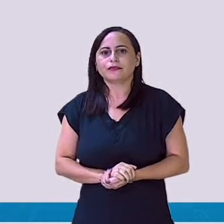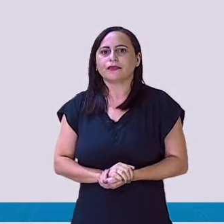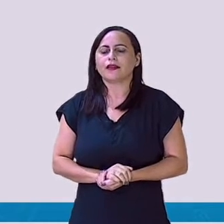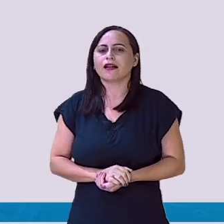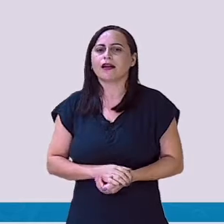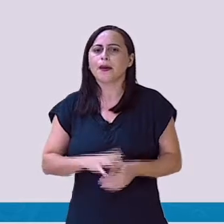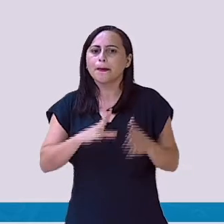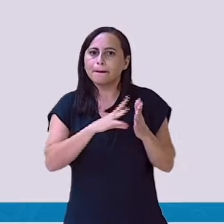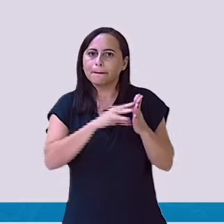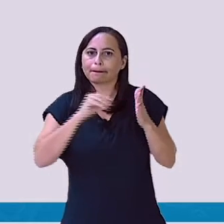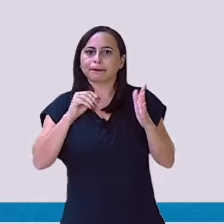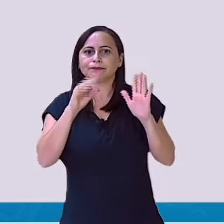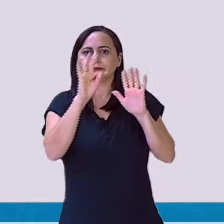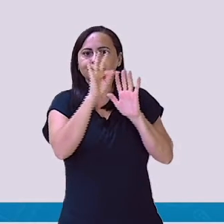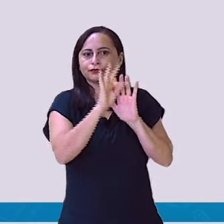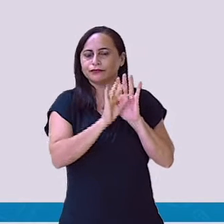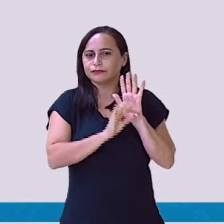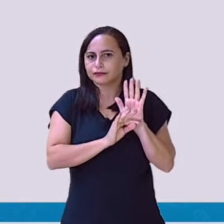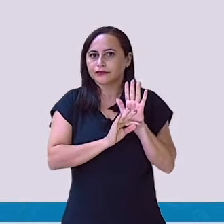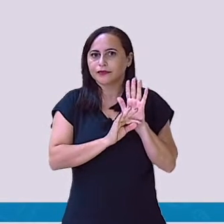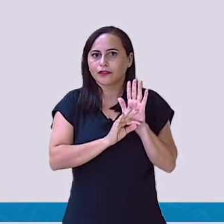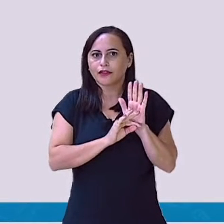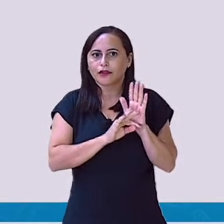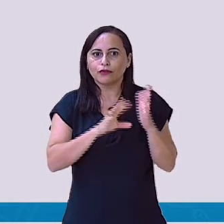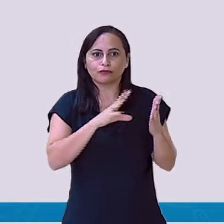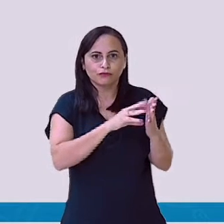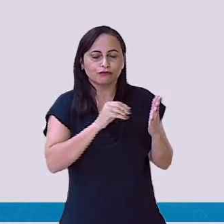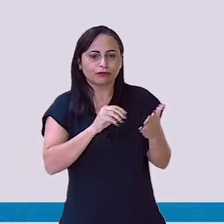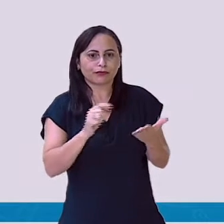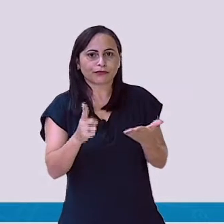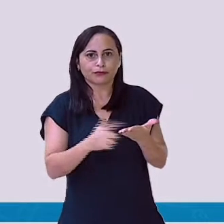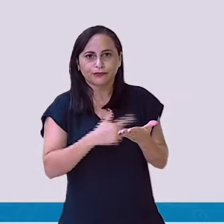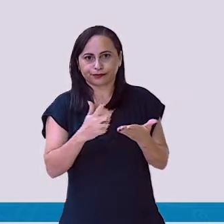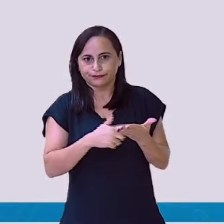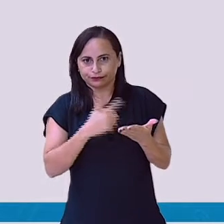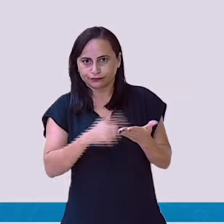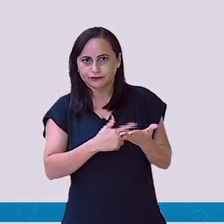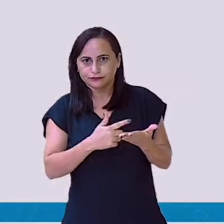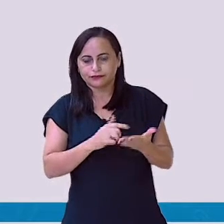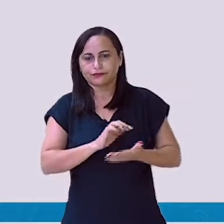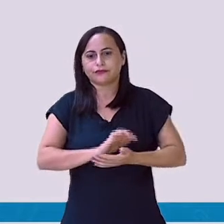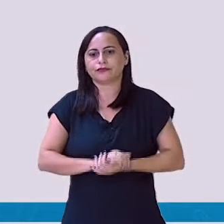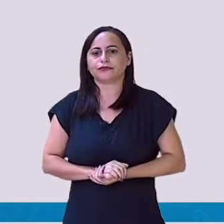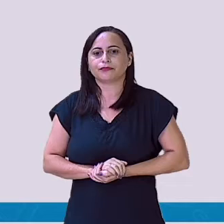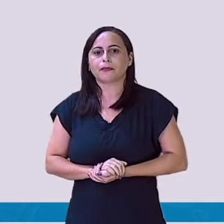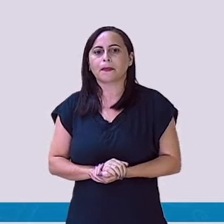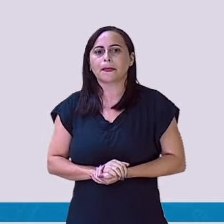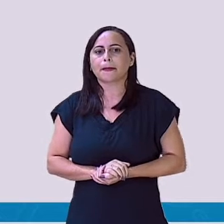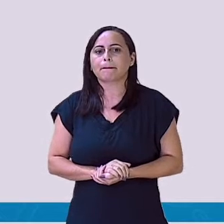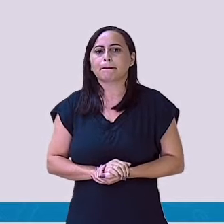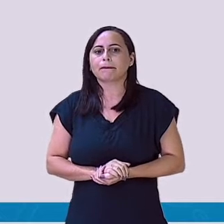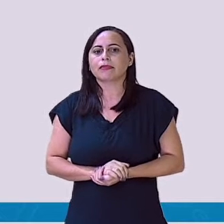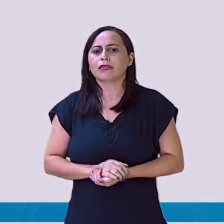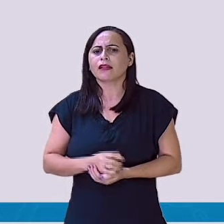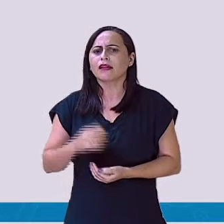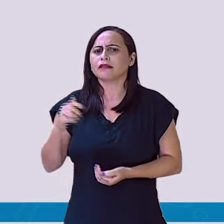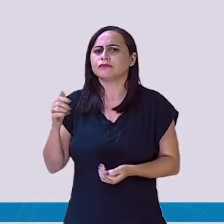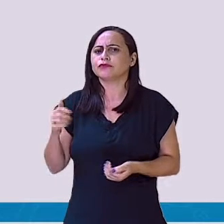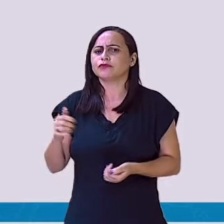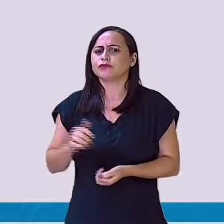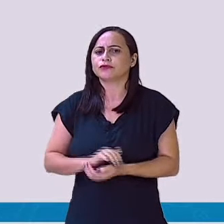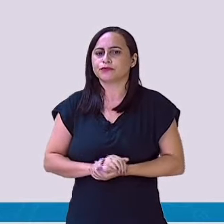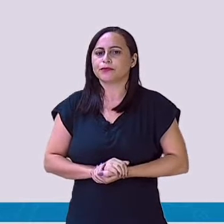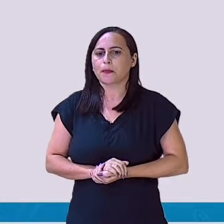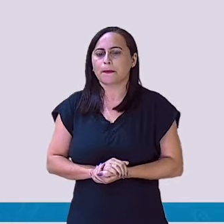revista Galileu, Rio de Janeiro, Globo, número 151, fevereiro de 2004,